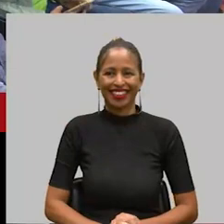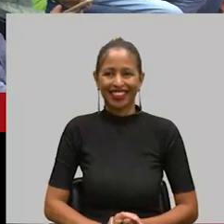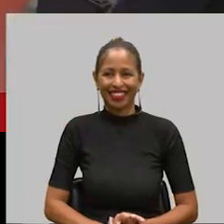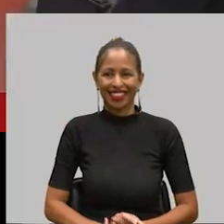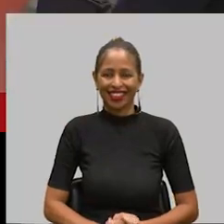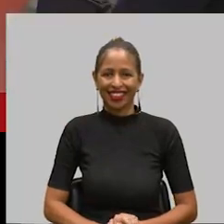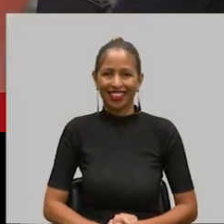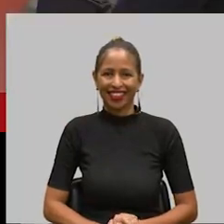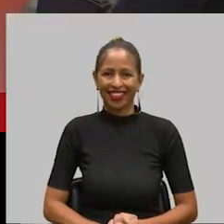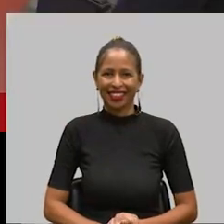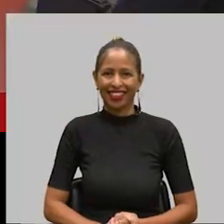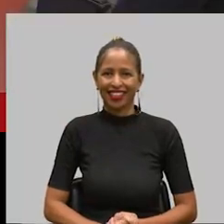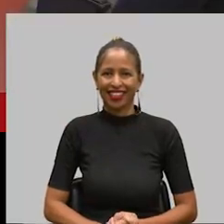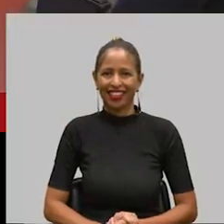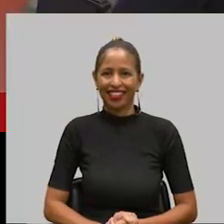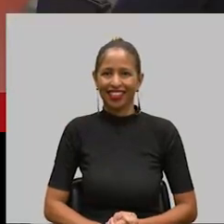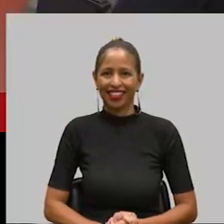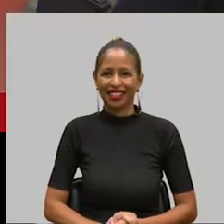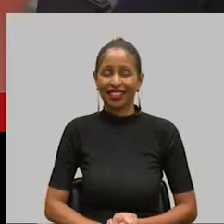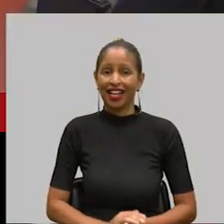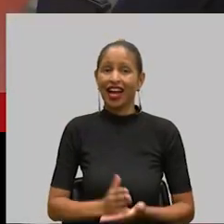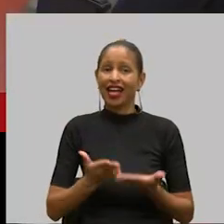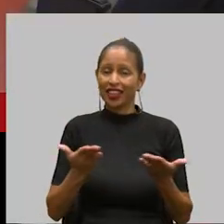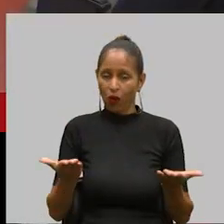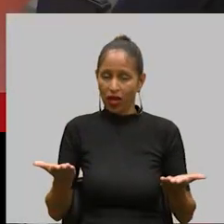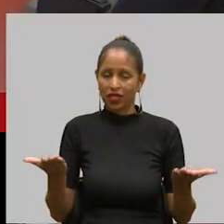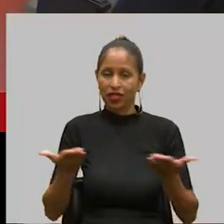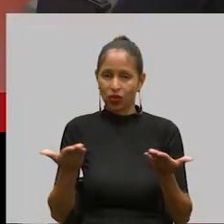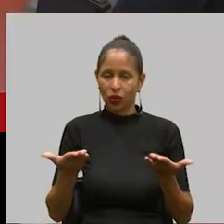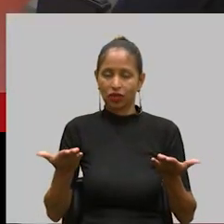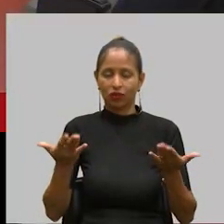MST Esses são Então os nossos